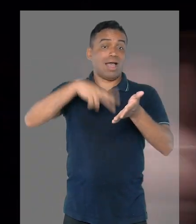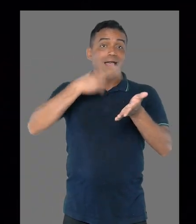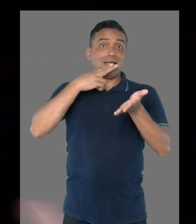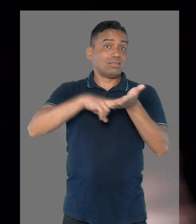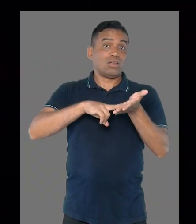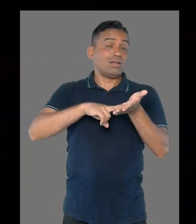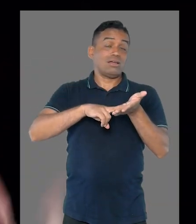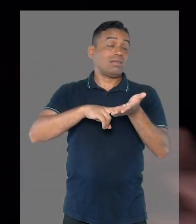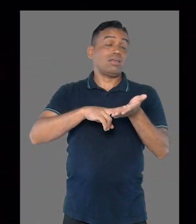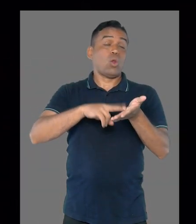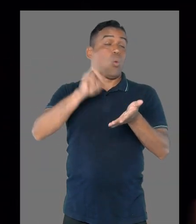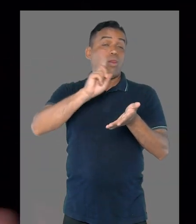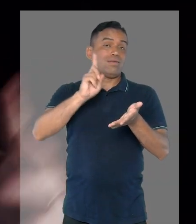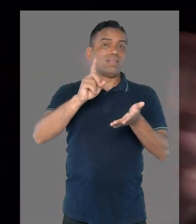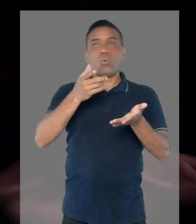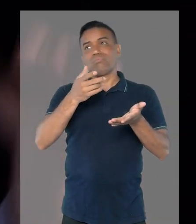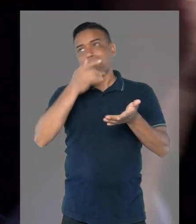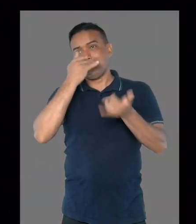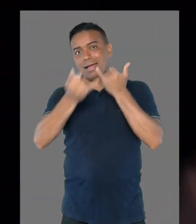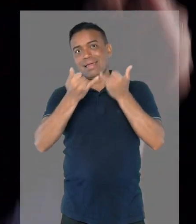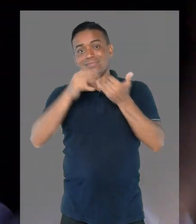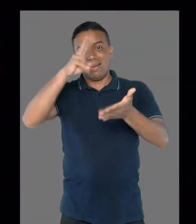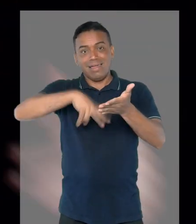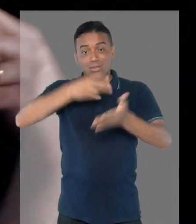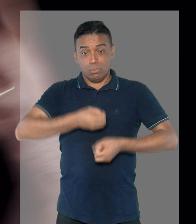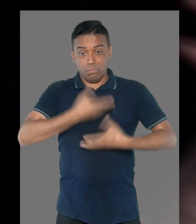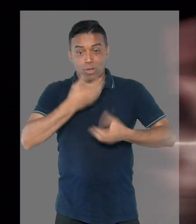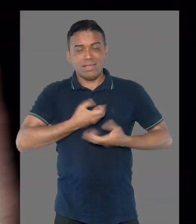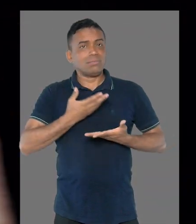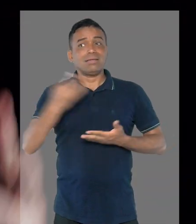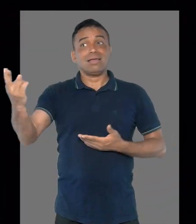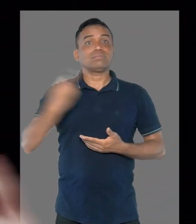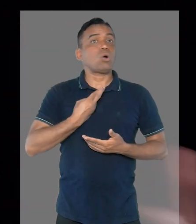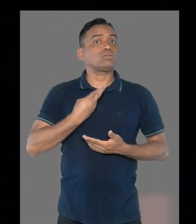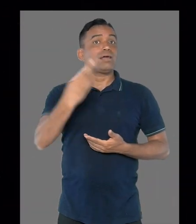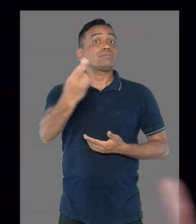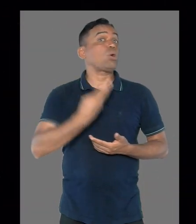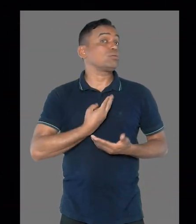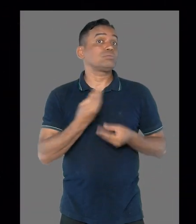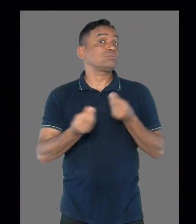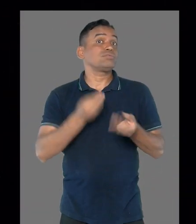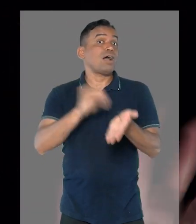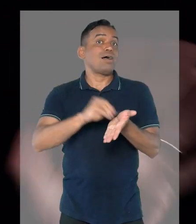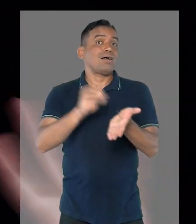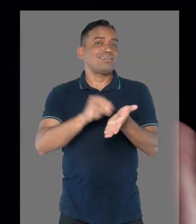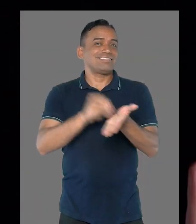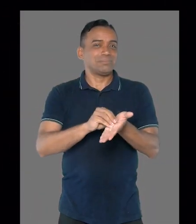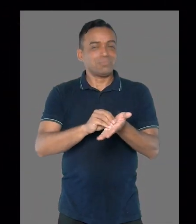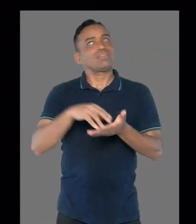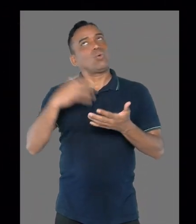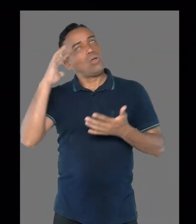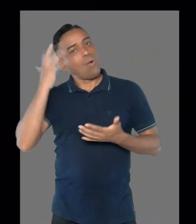Então essa epistolografia meio manca, tem hora, né? Assim, a gente vai lendo o poeta, mas e a resposta ali? Como é que fica? Eu acho que tem